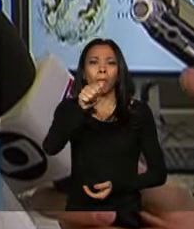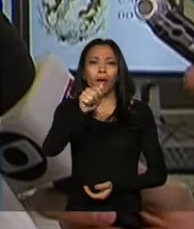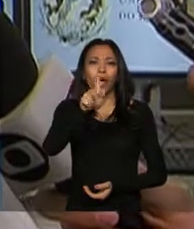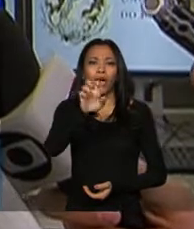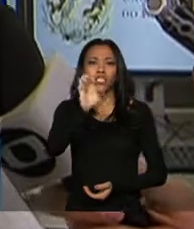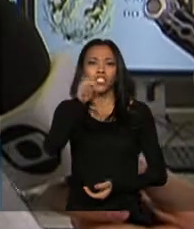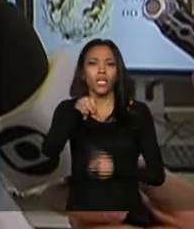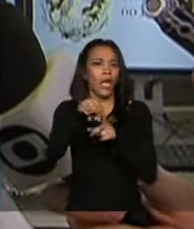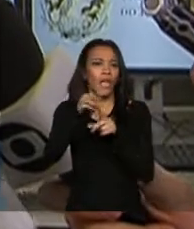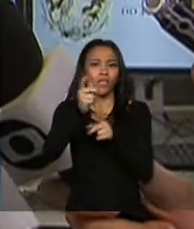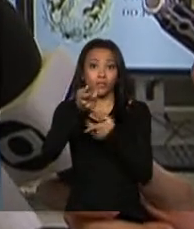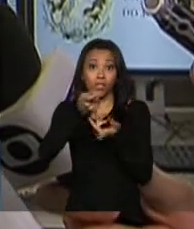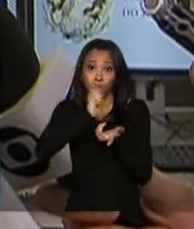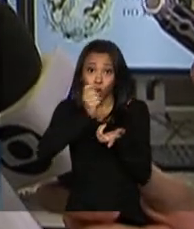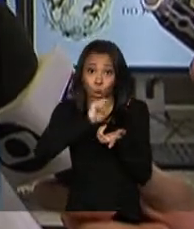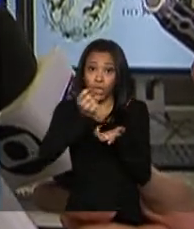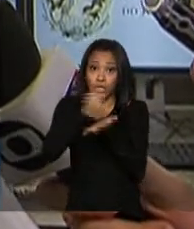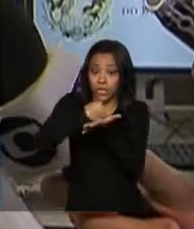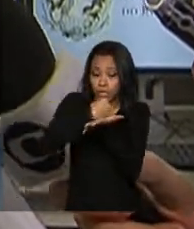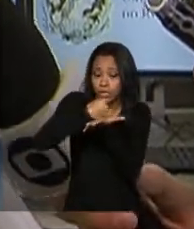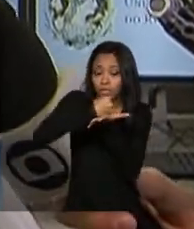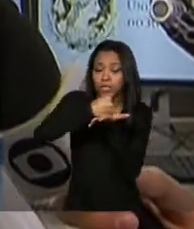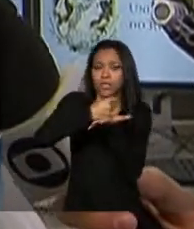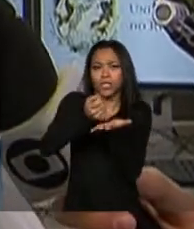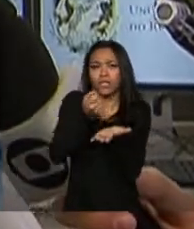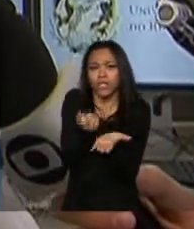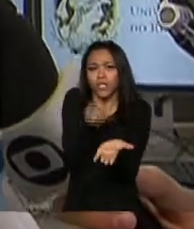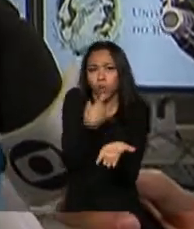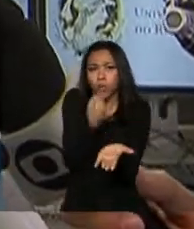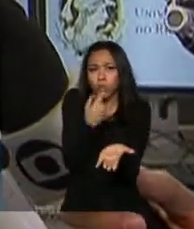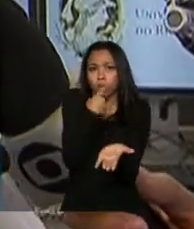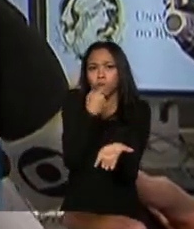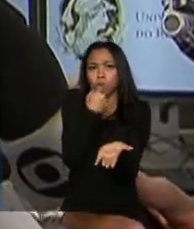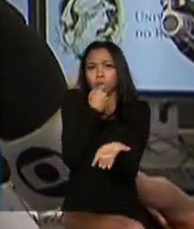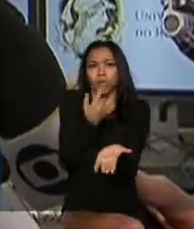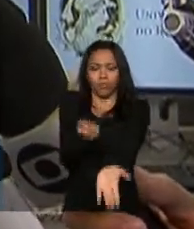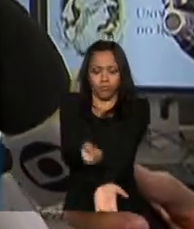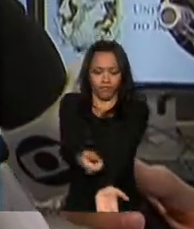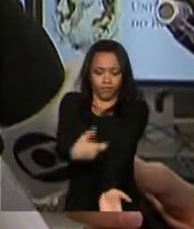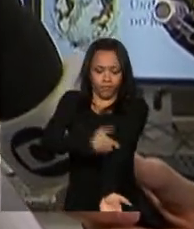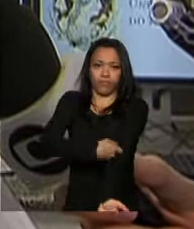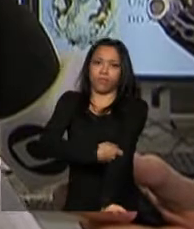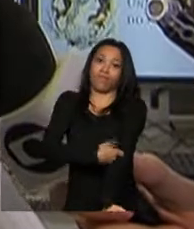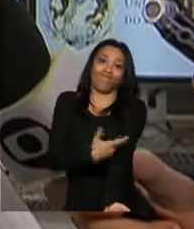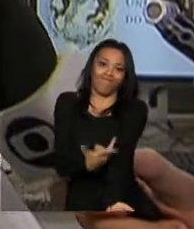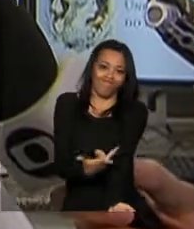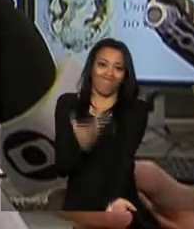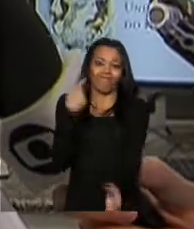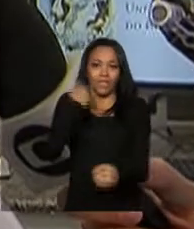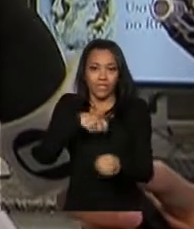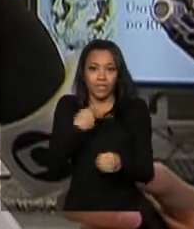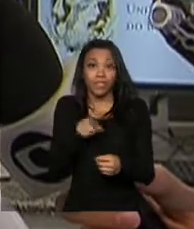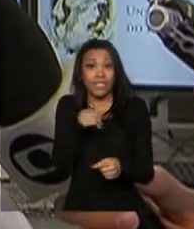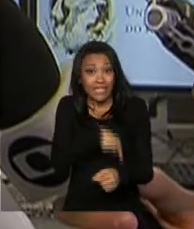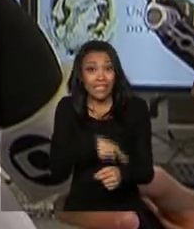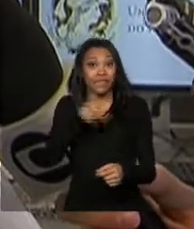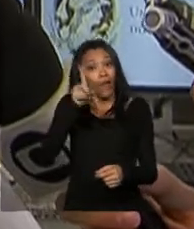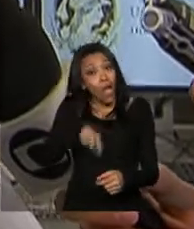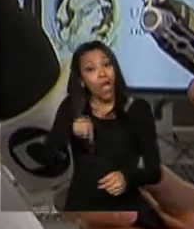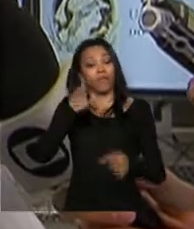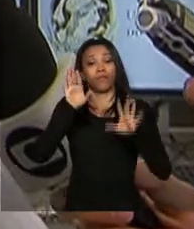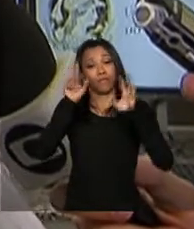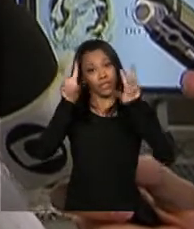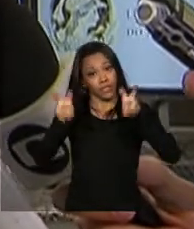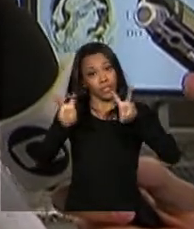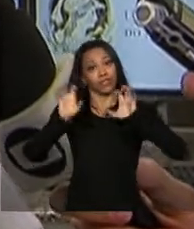sobre drogas terríveis, perigosas. Dopagem é sobre ética. A questão da dopagem é uma questão ética.